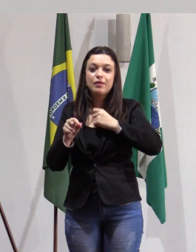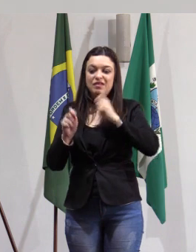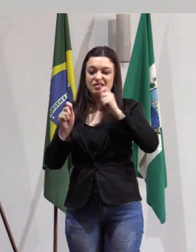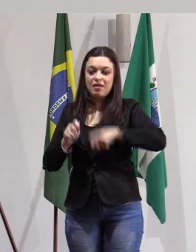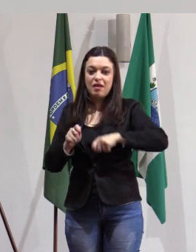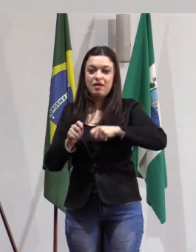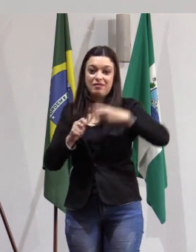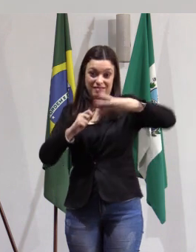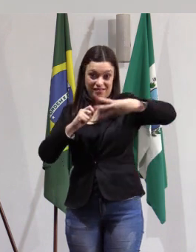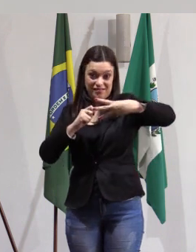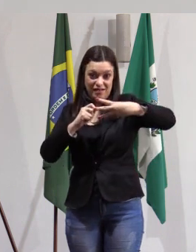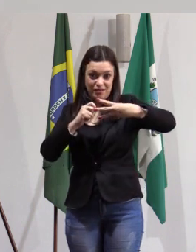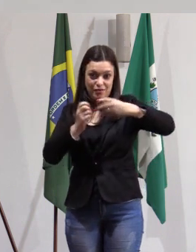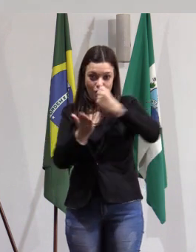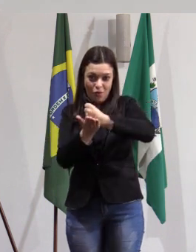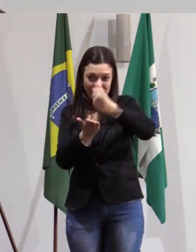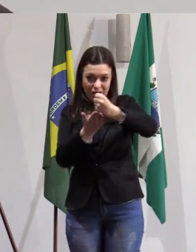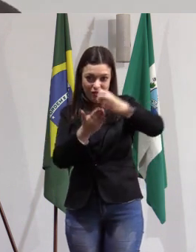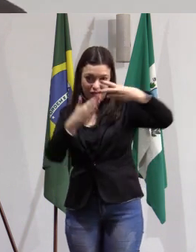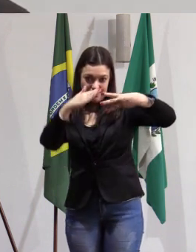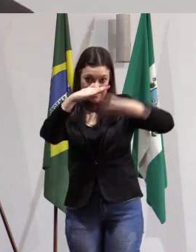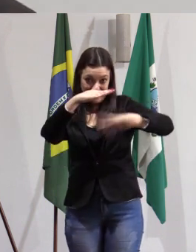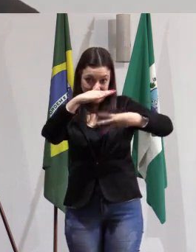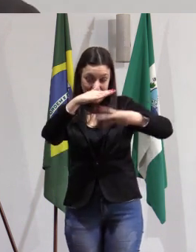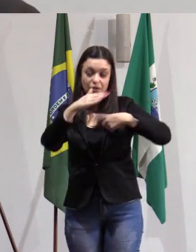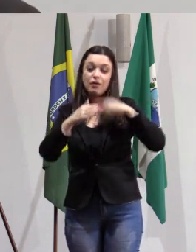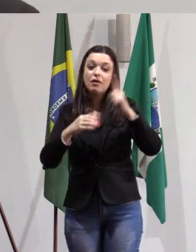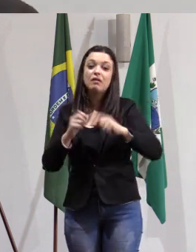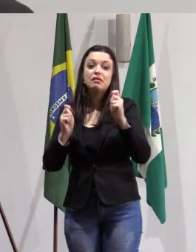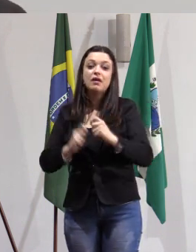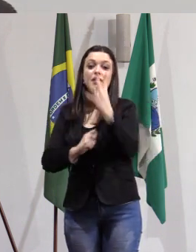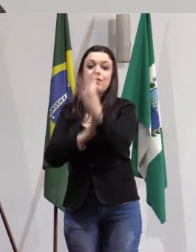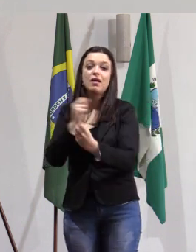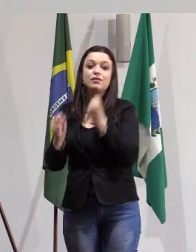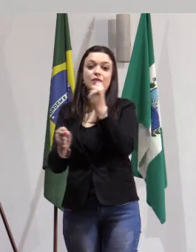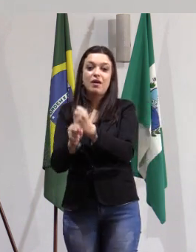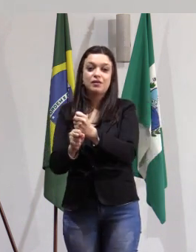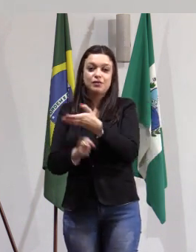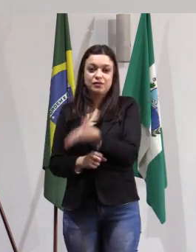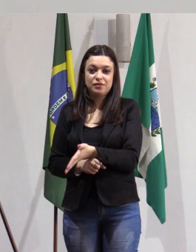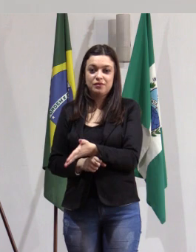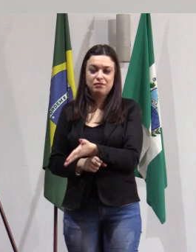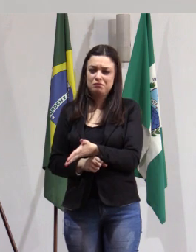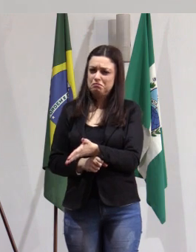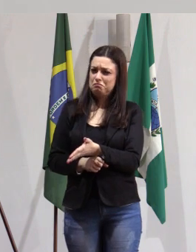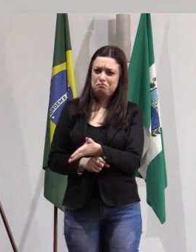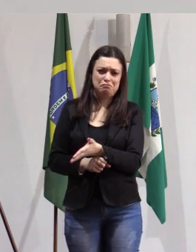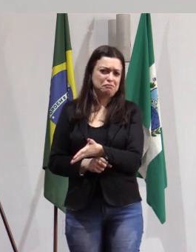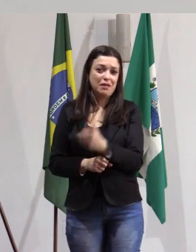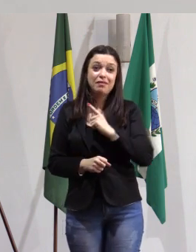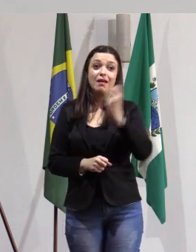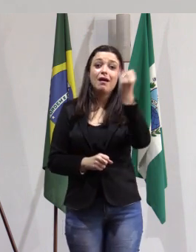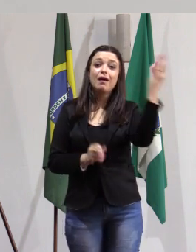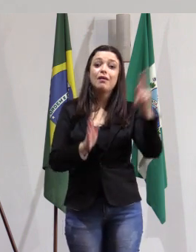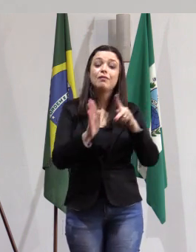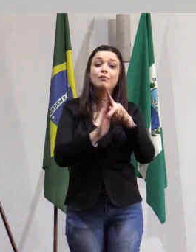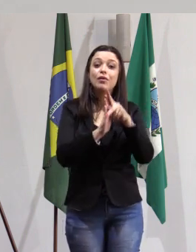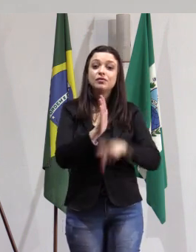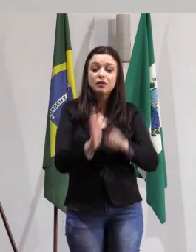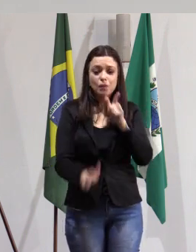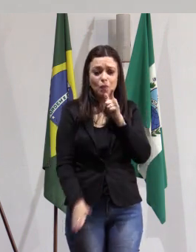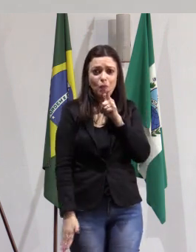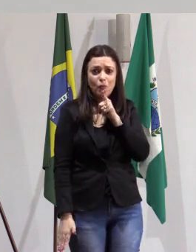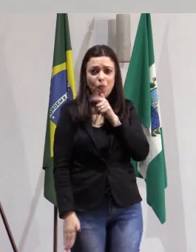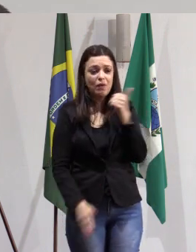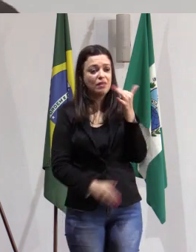Isso não observa a complexidade das universidades. As universidades têm projetos que superam, muitas vezes,